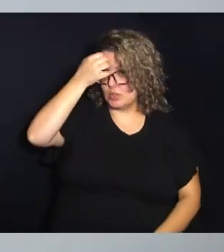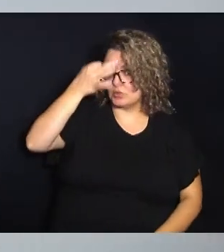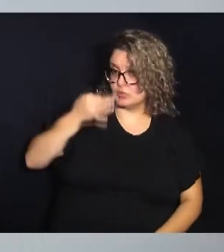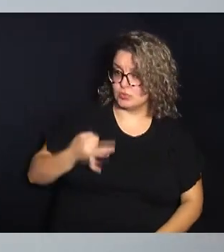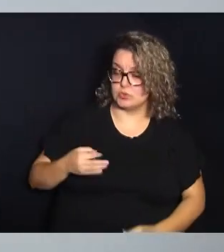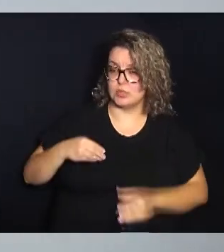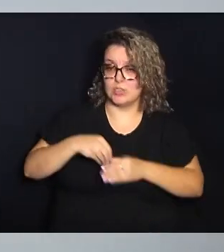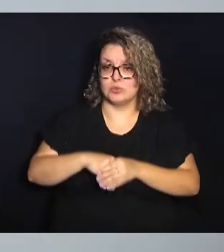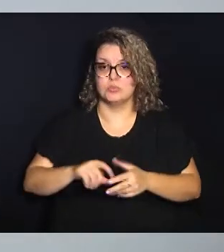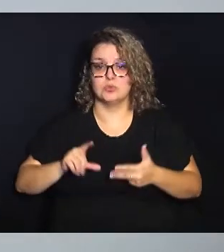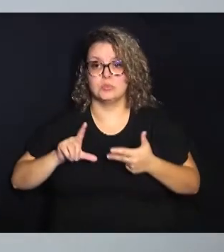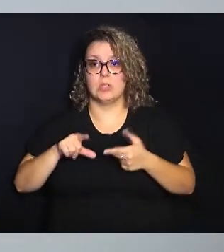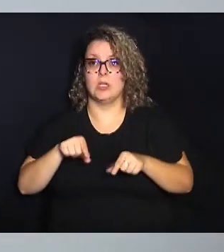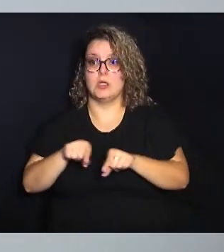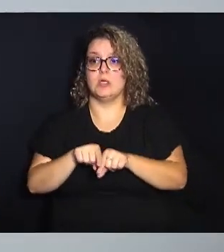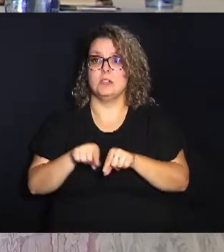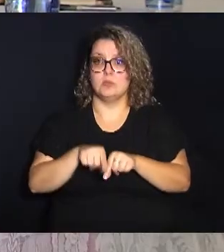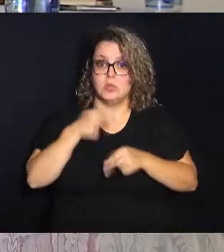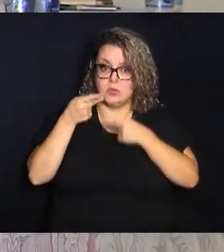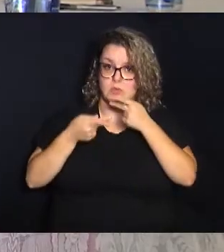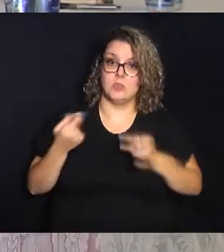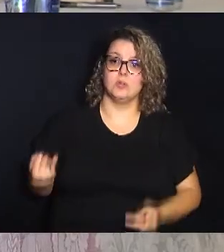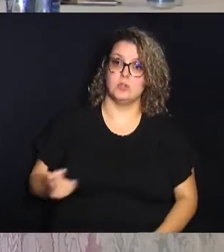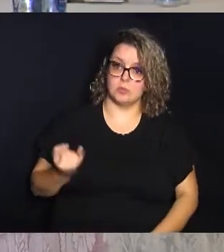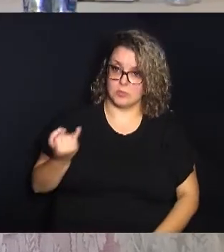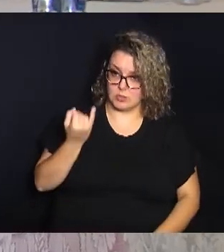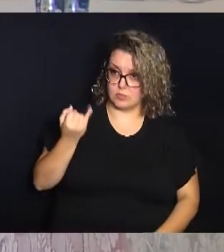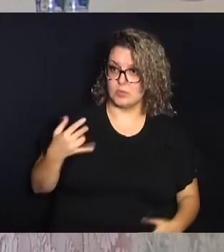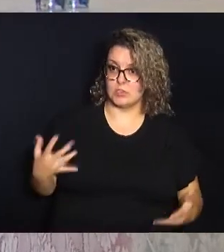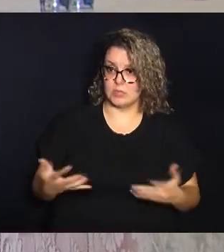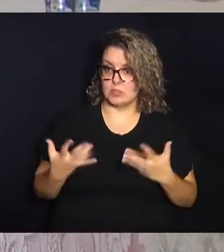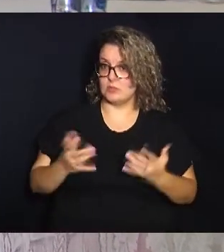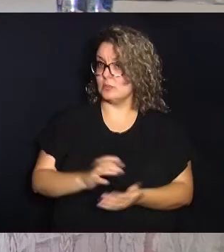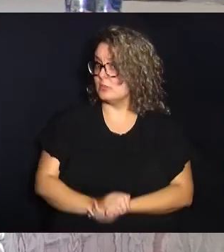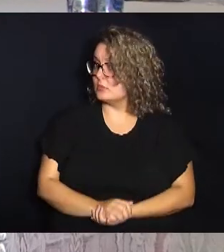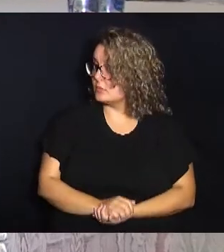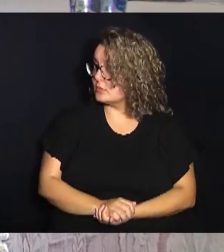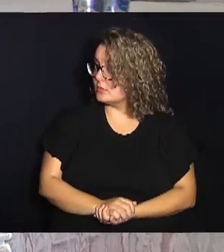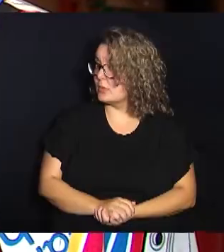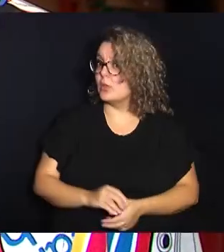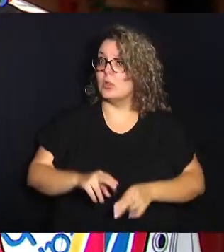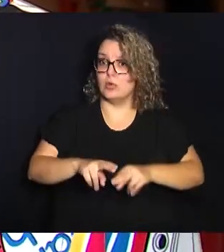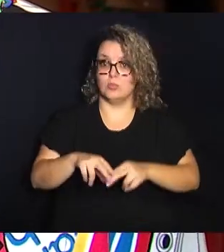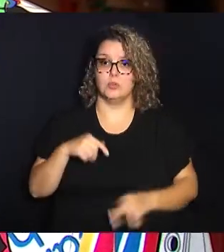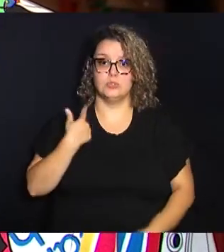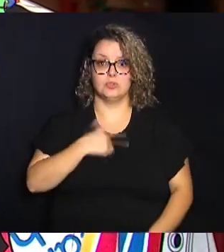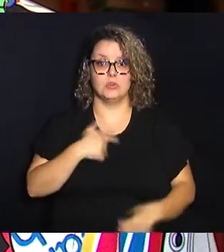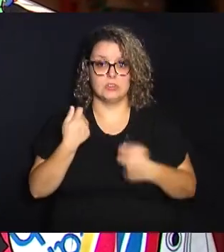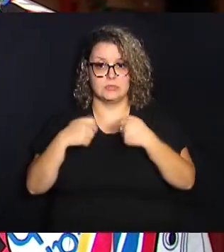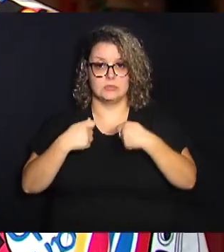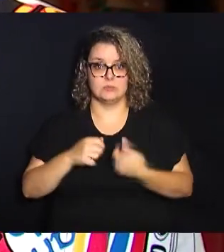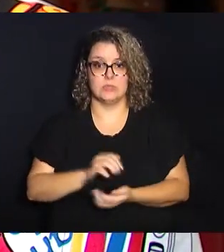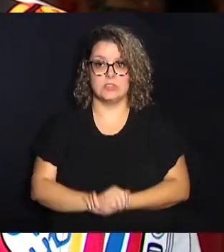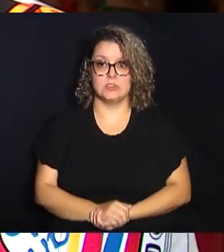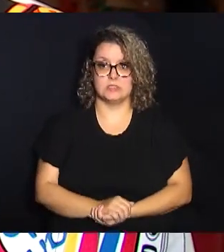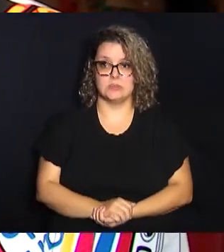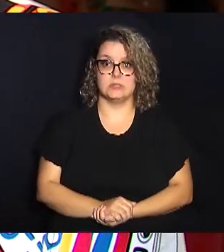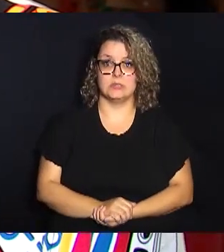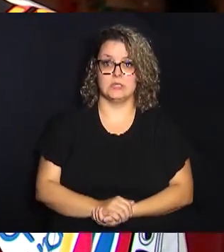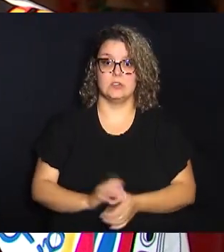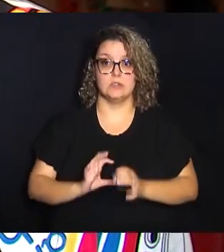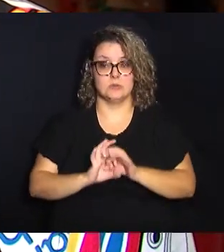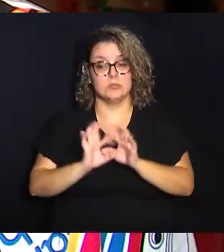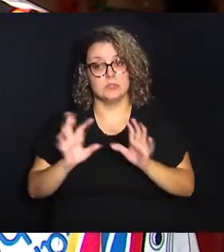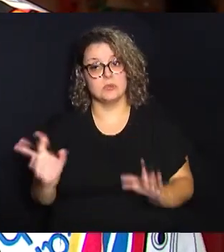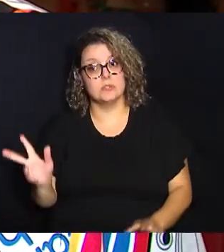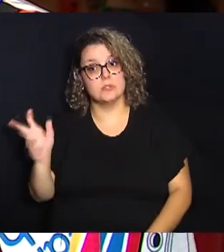e Cidadania no Legislativo, também destacou a importância da iniciativa. Por isso que a gente precisa